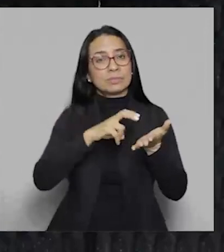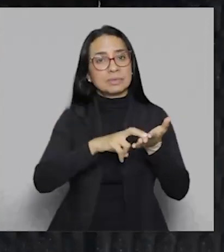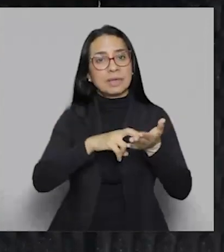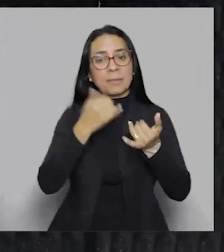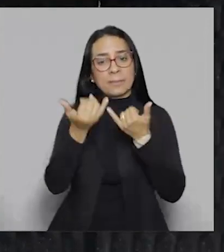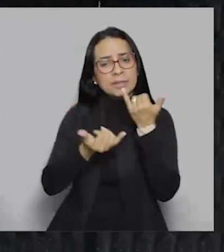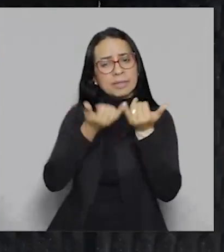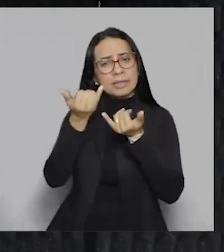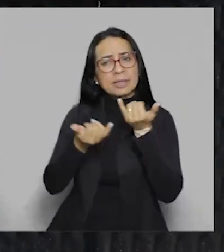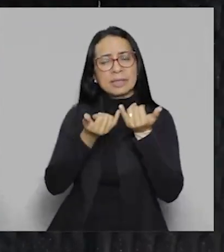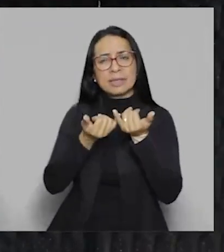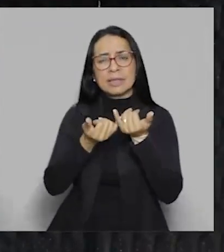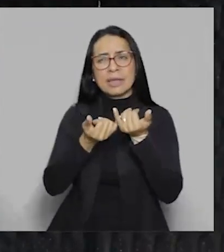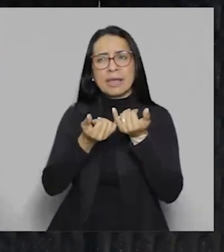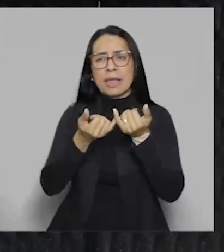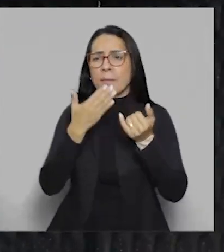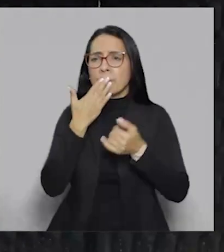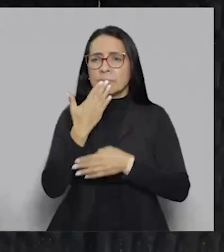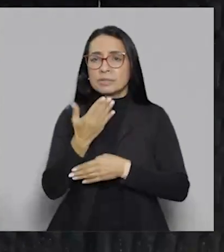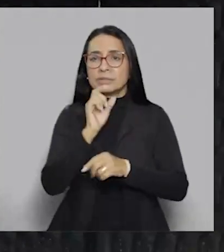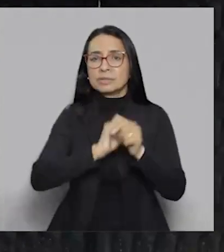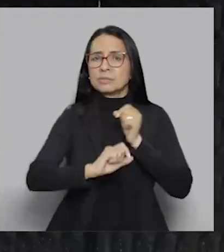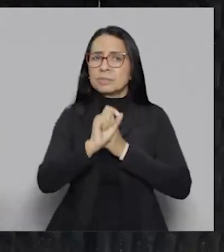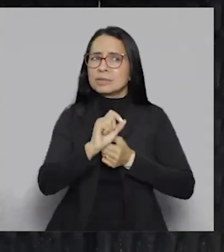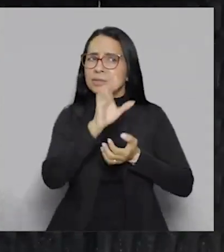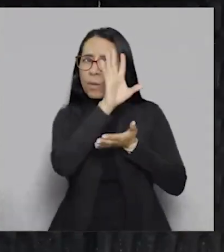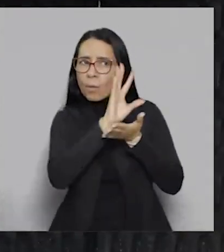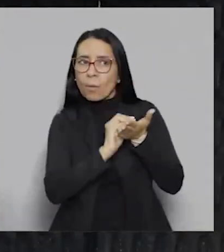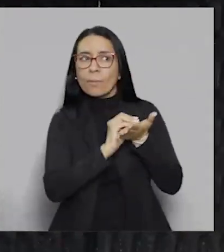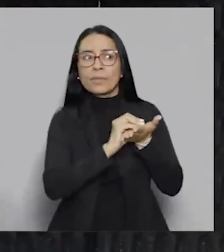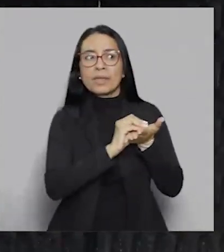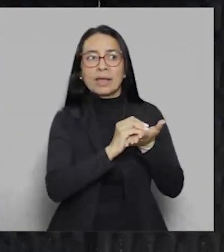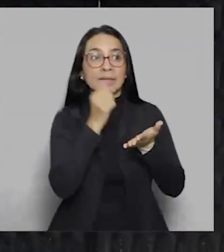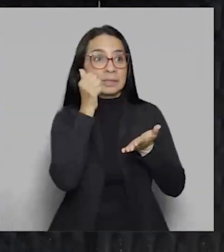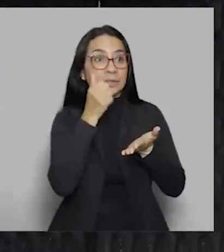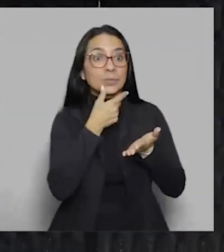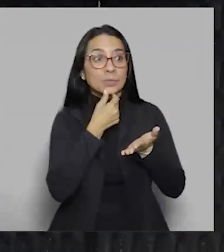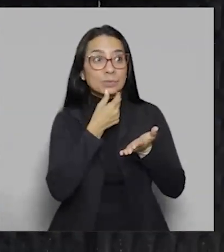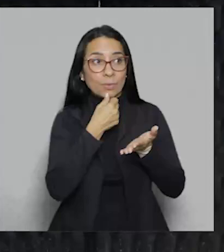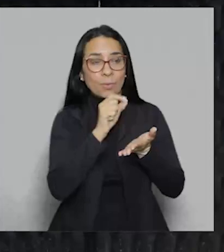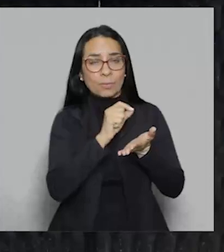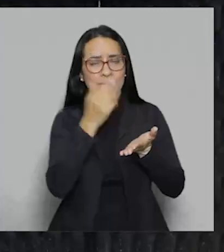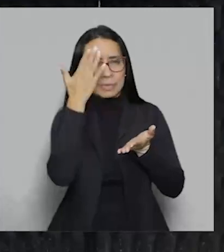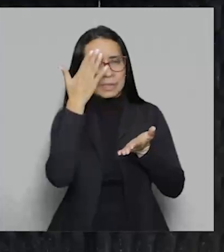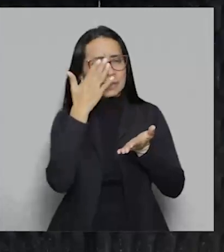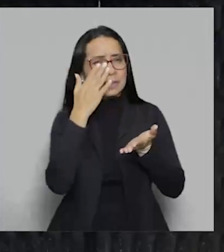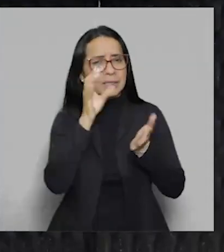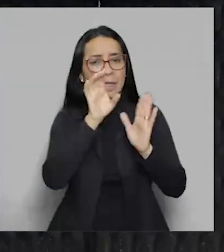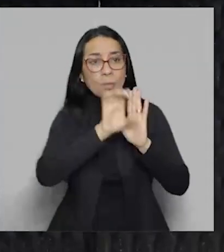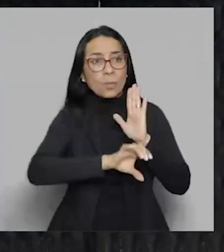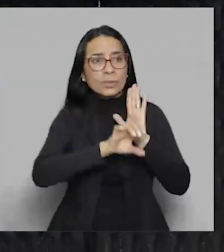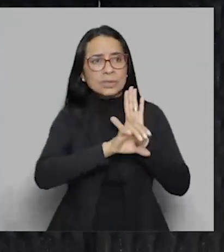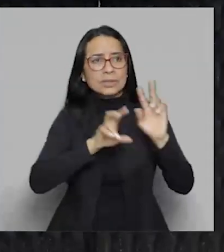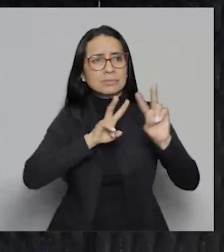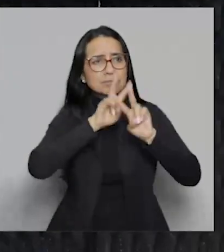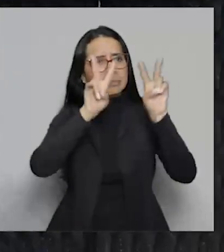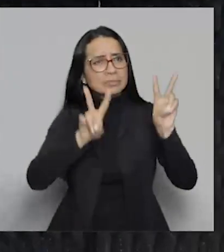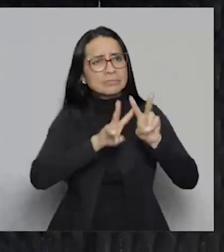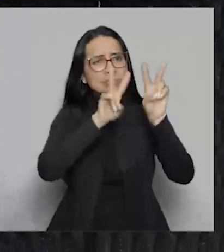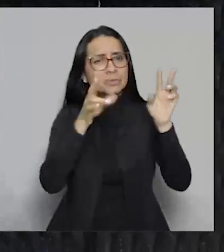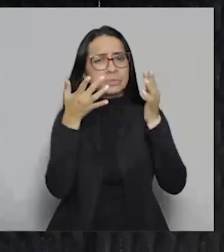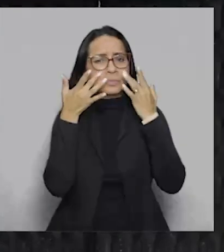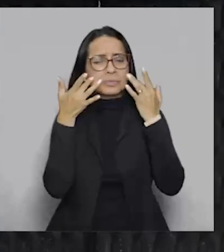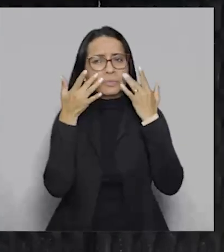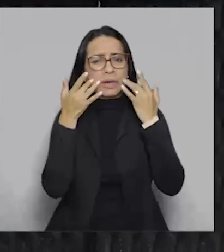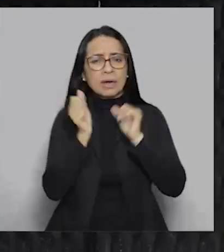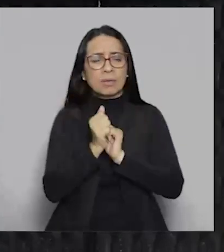elas imitassem os garotos da turma, do terceiro ano, como eles tiram foto para a gente entender esse conceito de leitura visual. E o menino, ele tem uma autoestima que